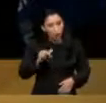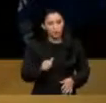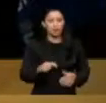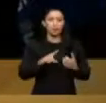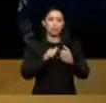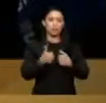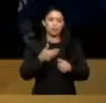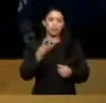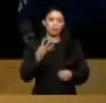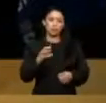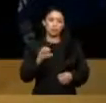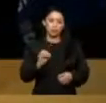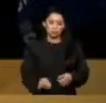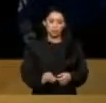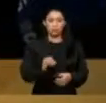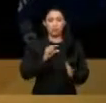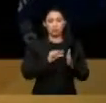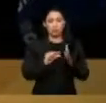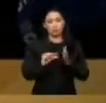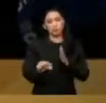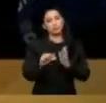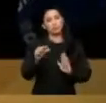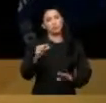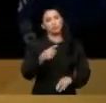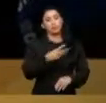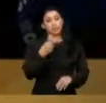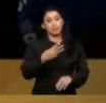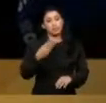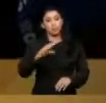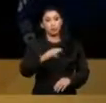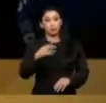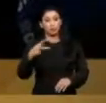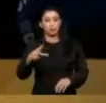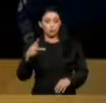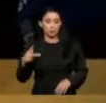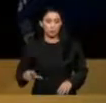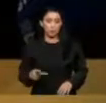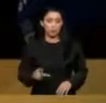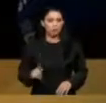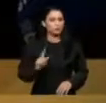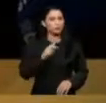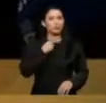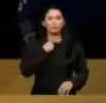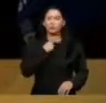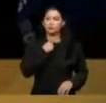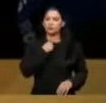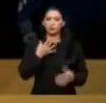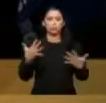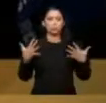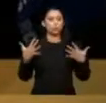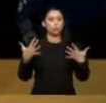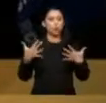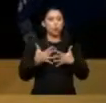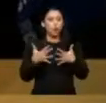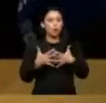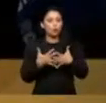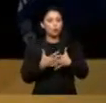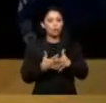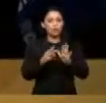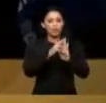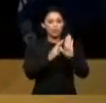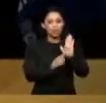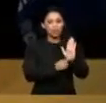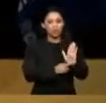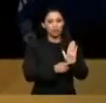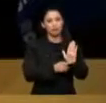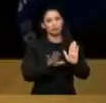parágrafo 3º do Código Penal. Essa infração penal específica, que não se confunde com a anterior, está submetida às regras de